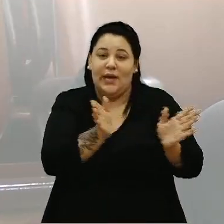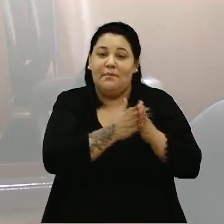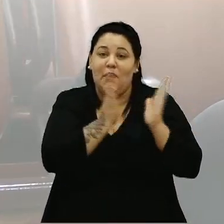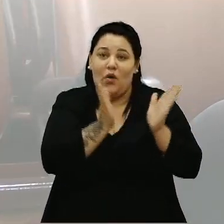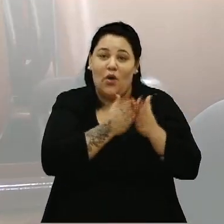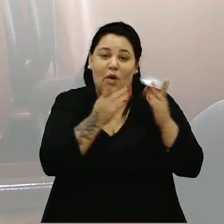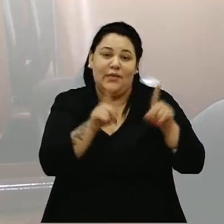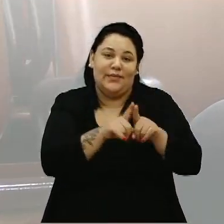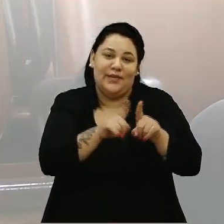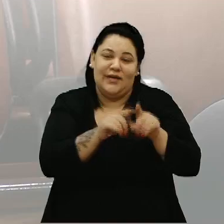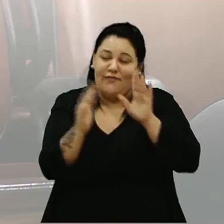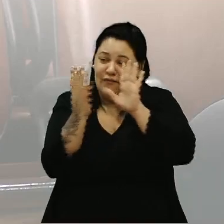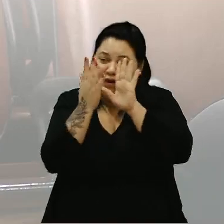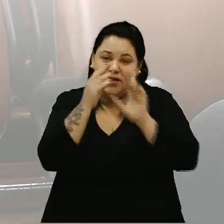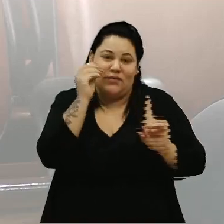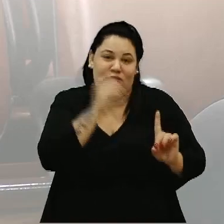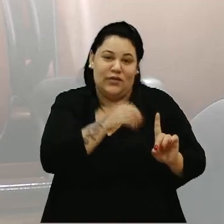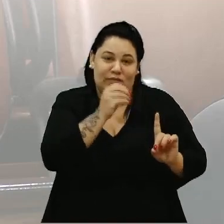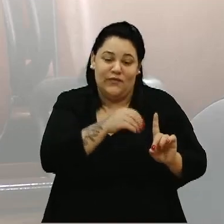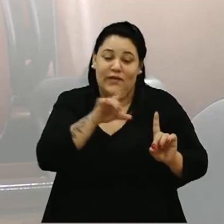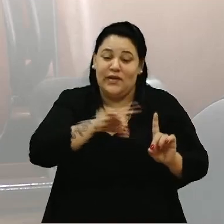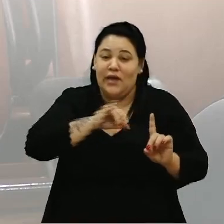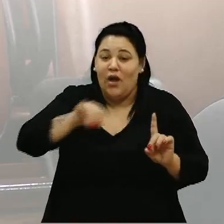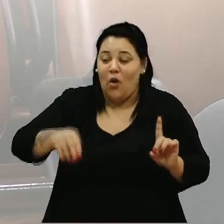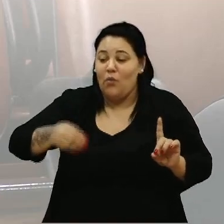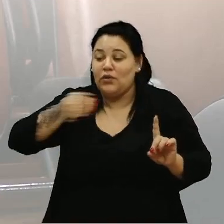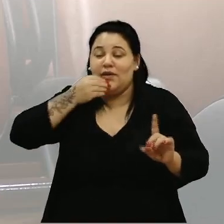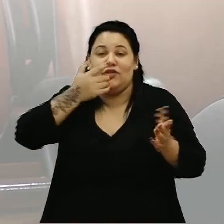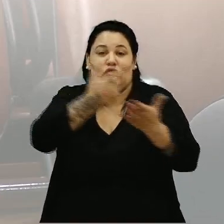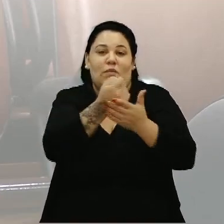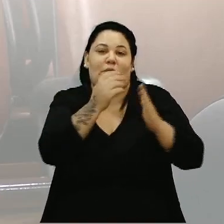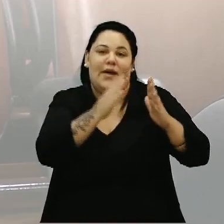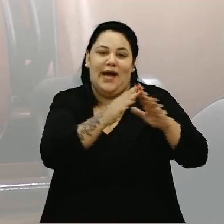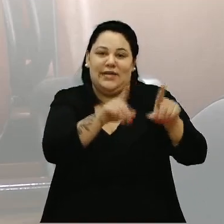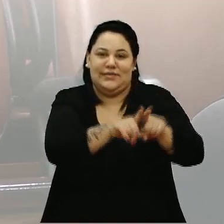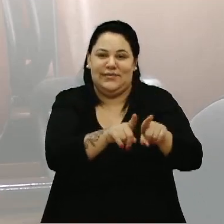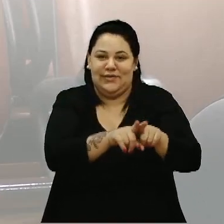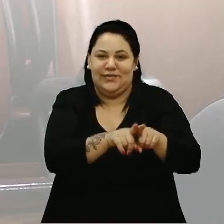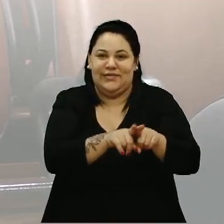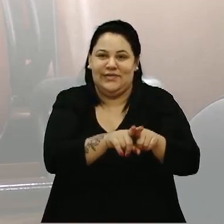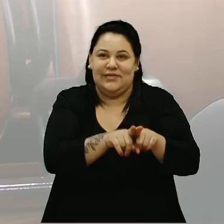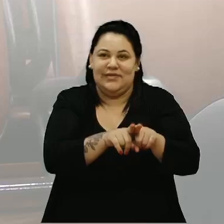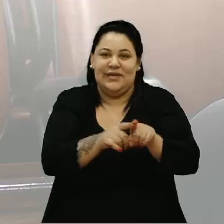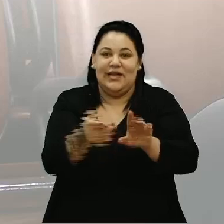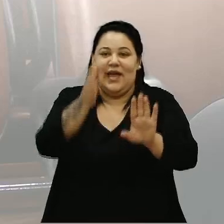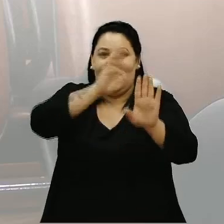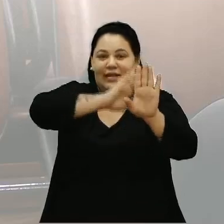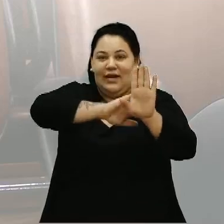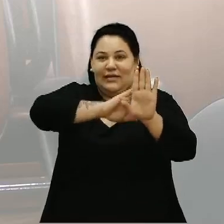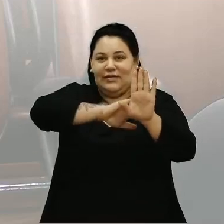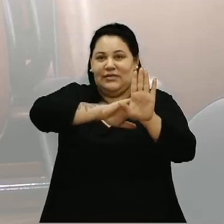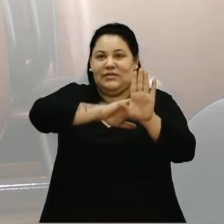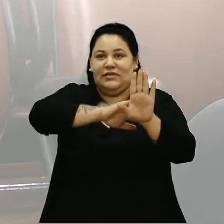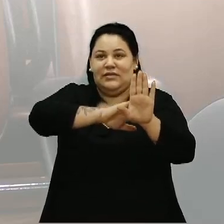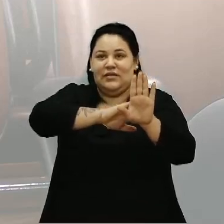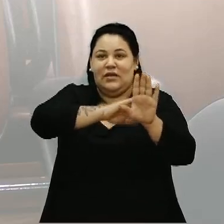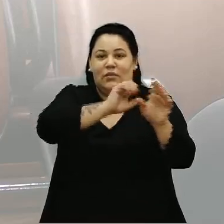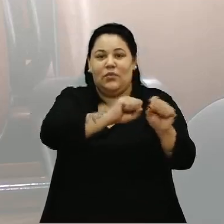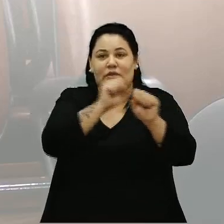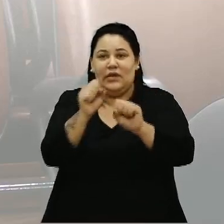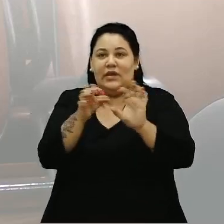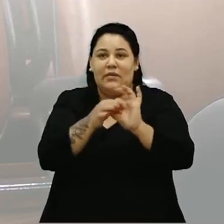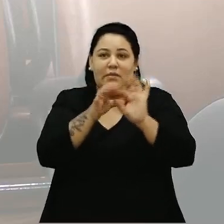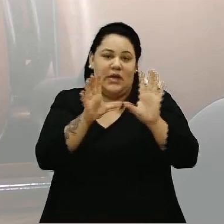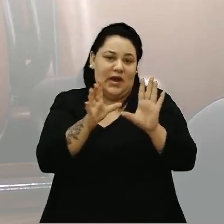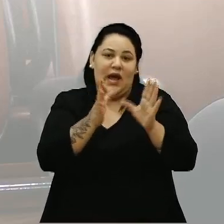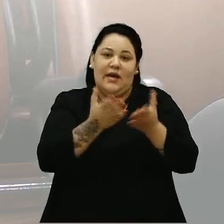está na vulnerabilidade, vai ter a possibilidade de ter sua residência e no fundo do lote vai poder também ceder para algum familiar que não tem